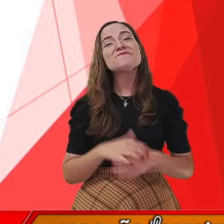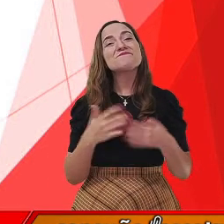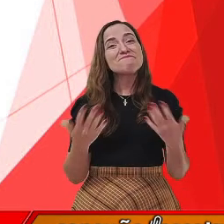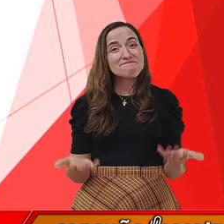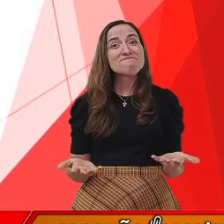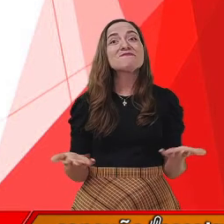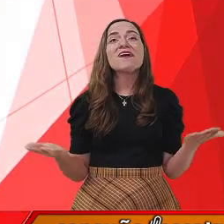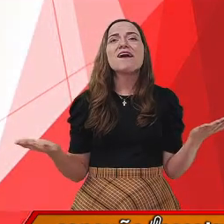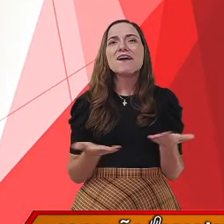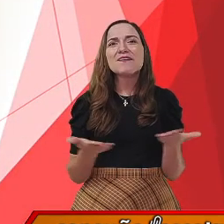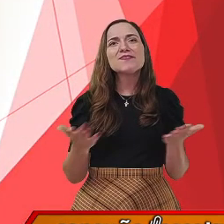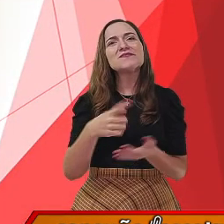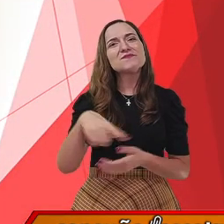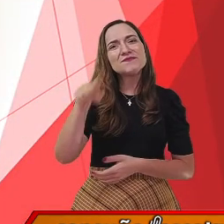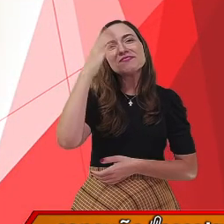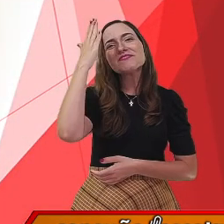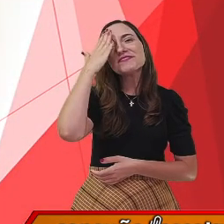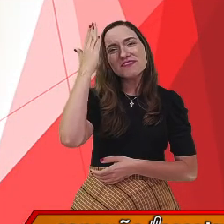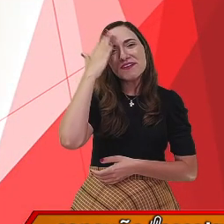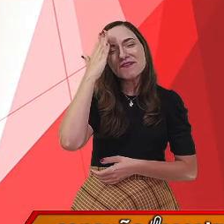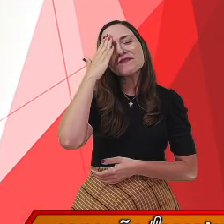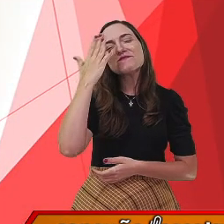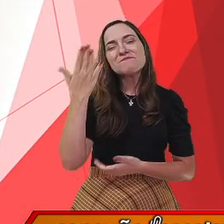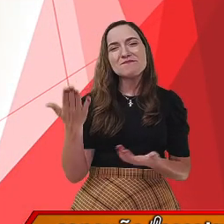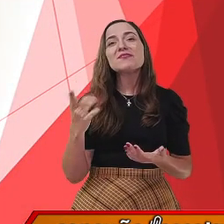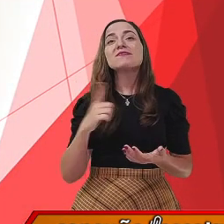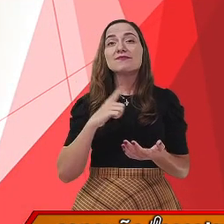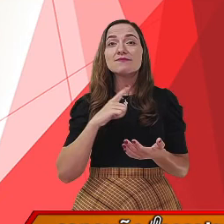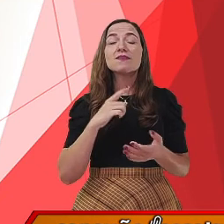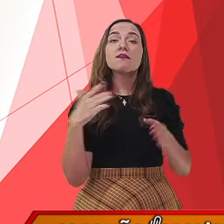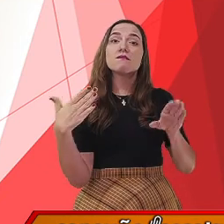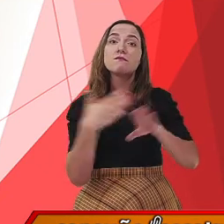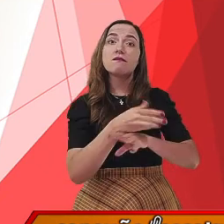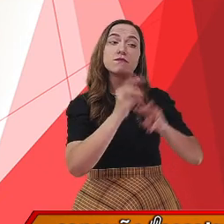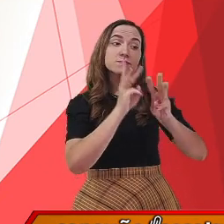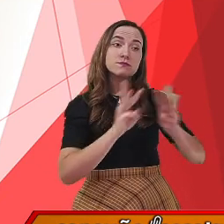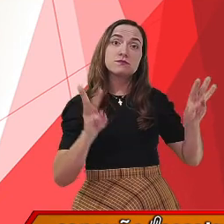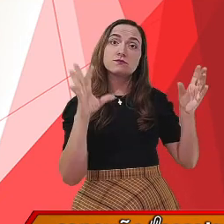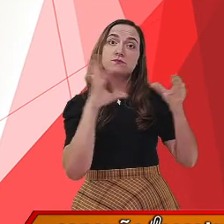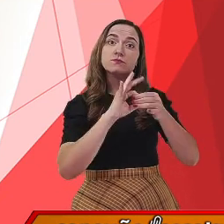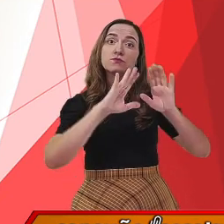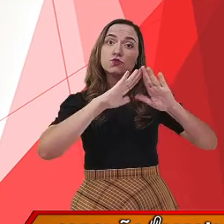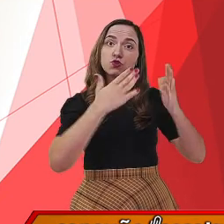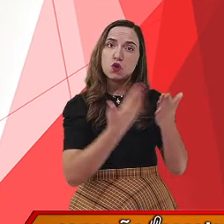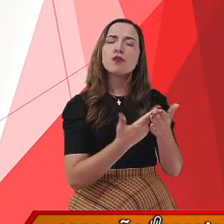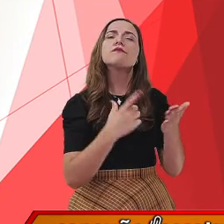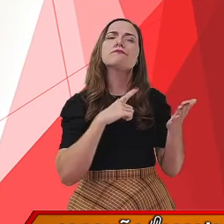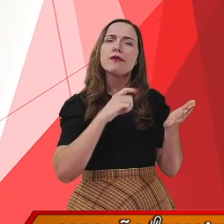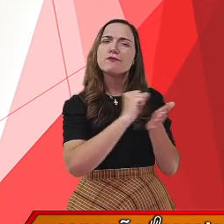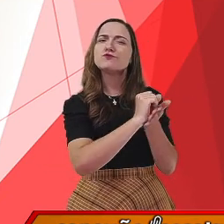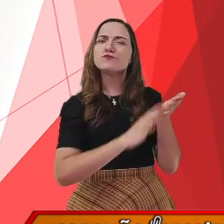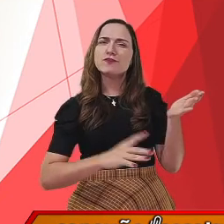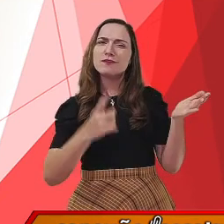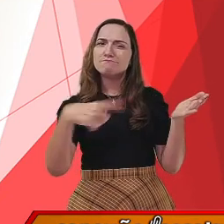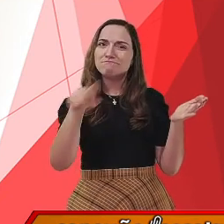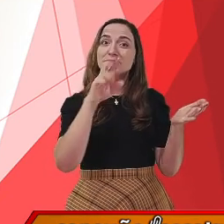Turminha, como vocês já sabem, eu deixei algumas atividades para vocês lá no portal Conexão